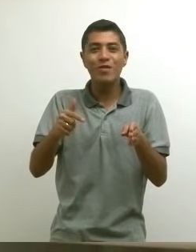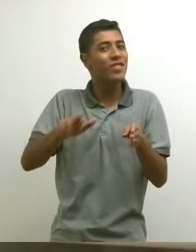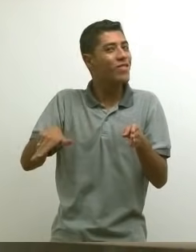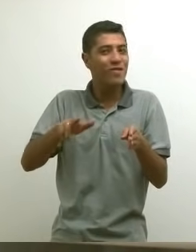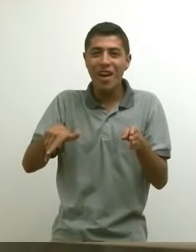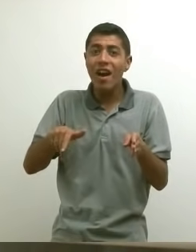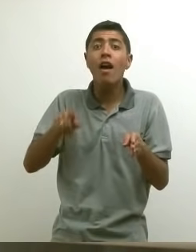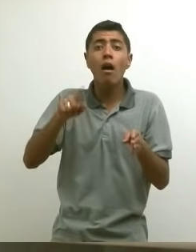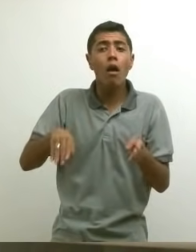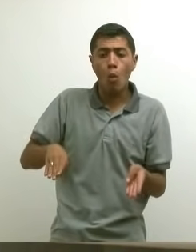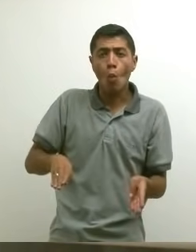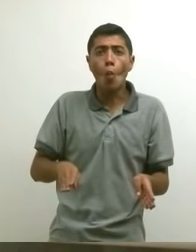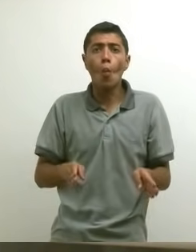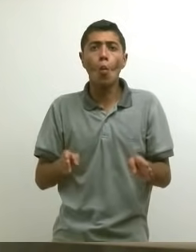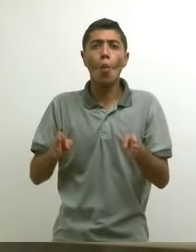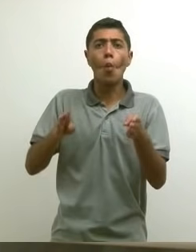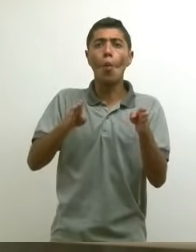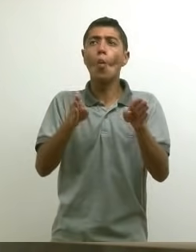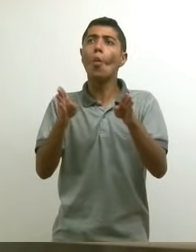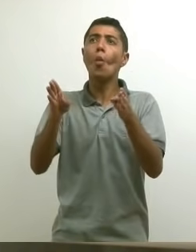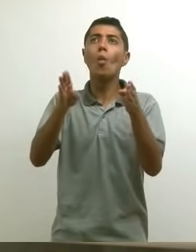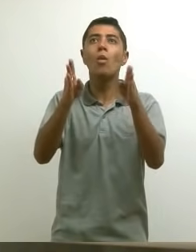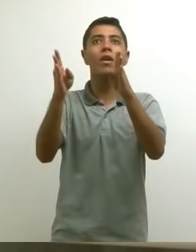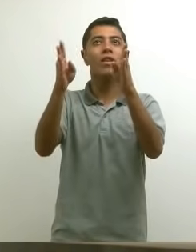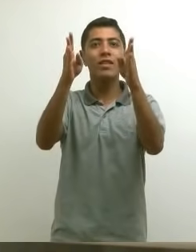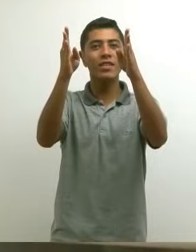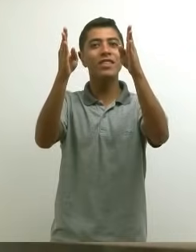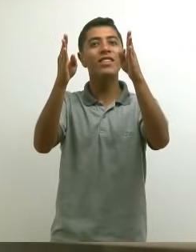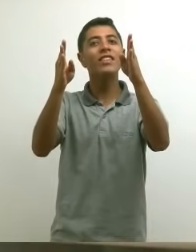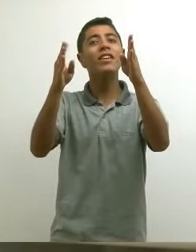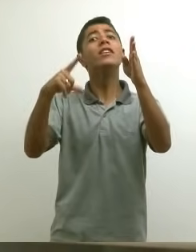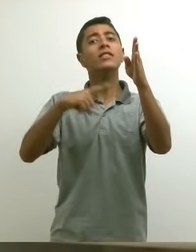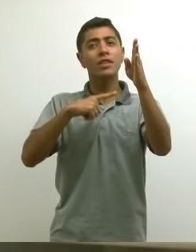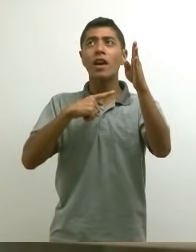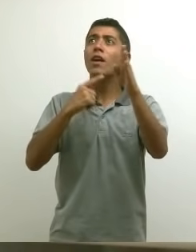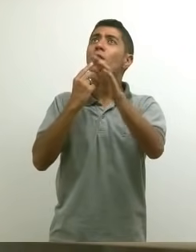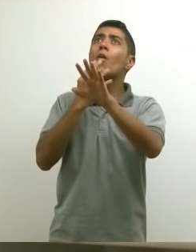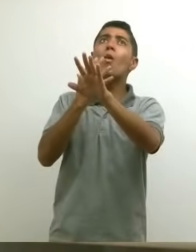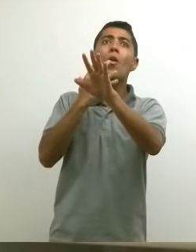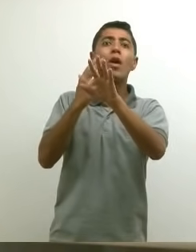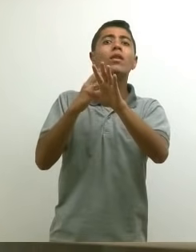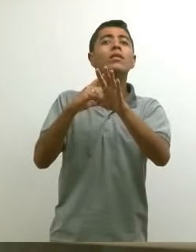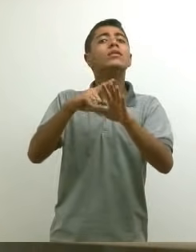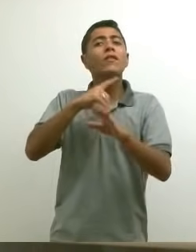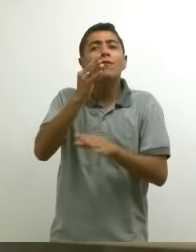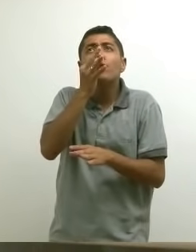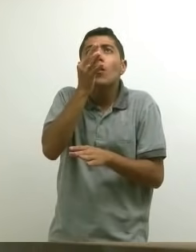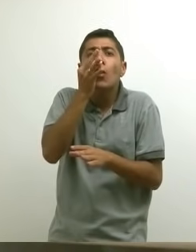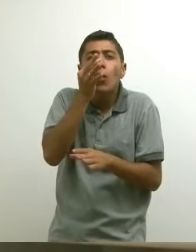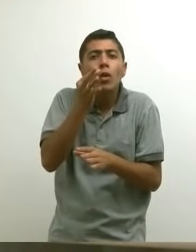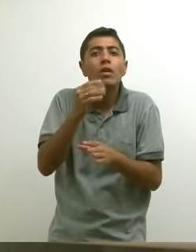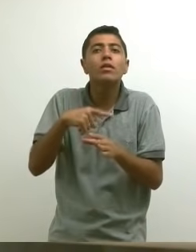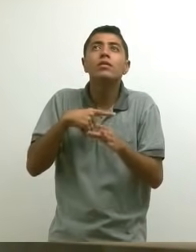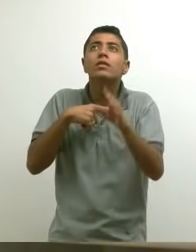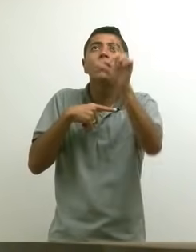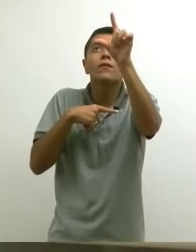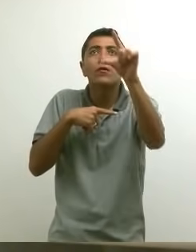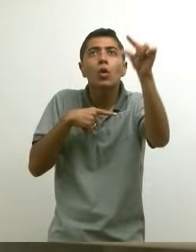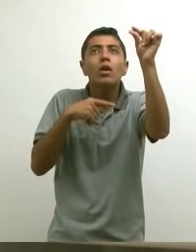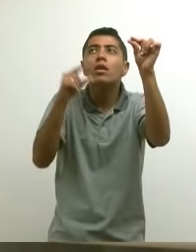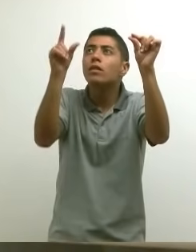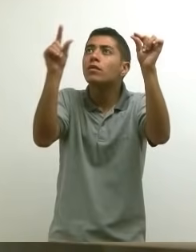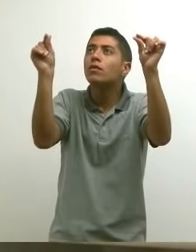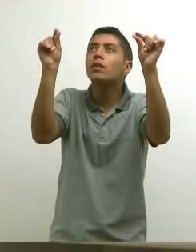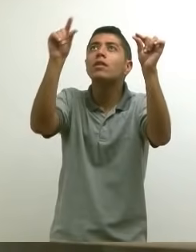gênesis gêneros na no fruto na folha ea criança a primeira vez na vida que ela entre em contato com a goiabeira essa